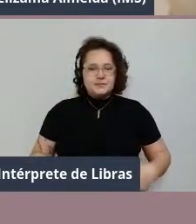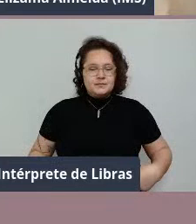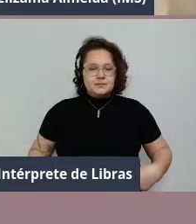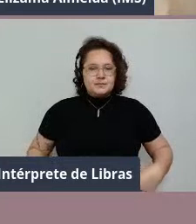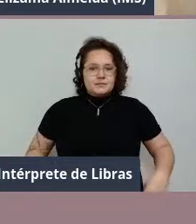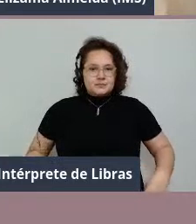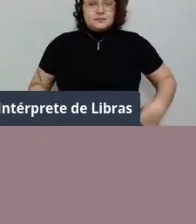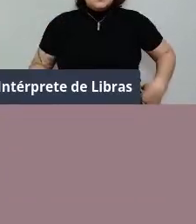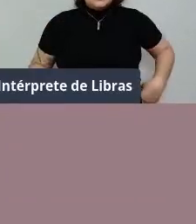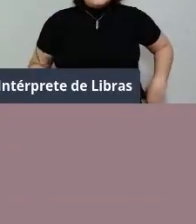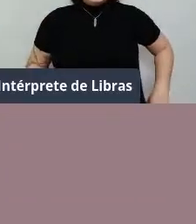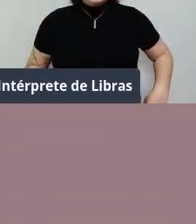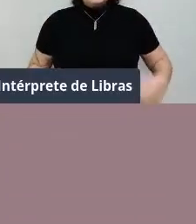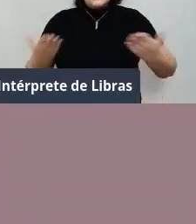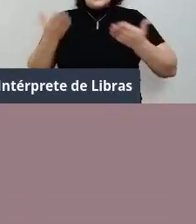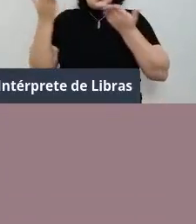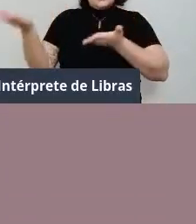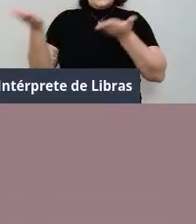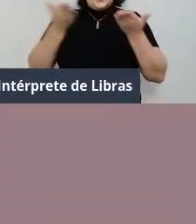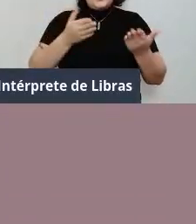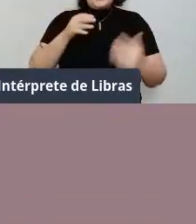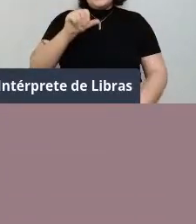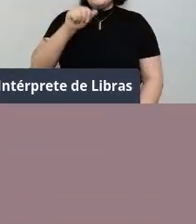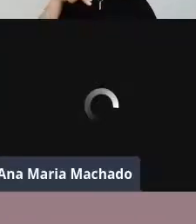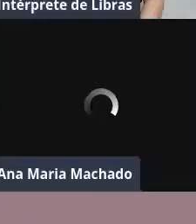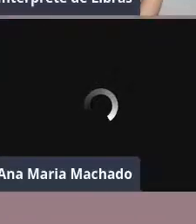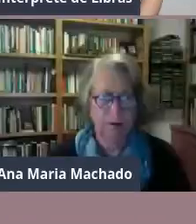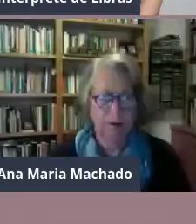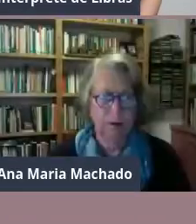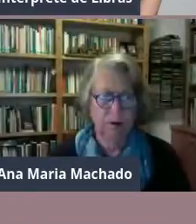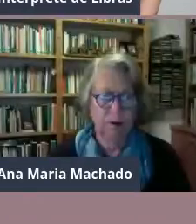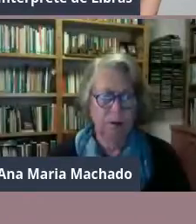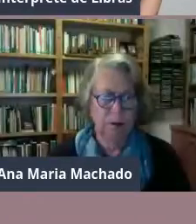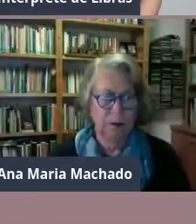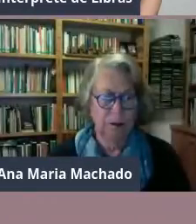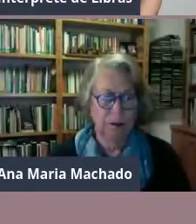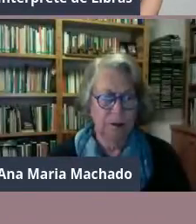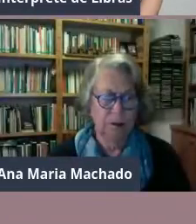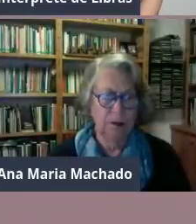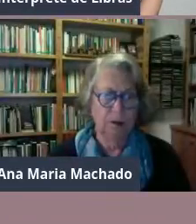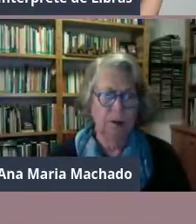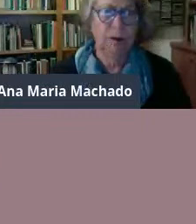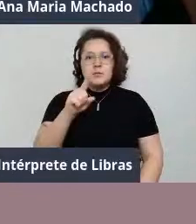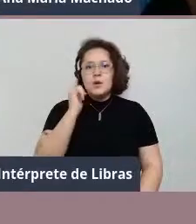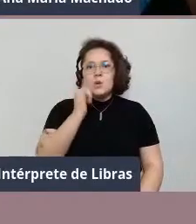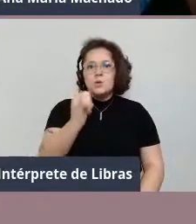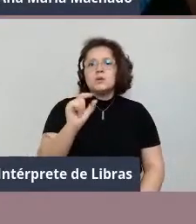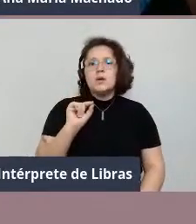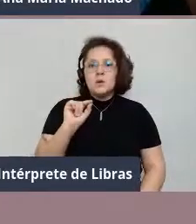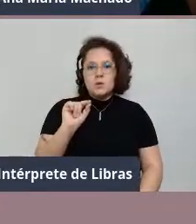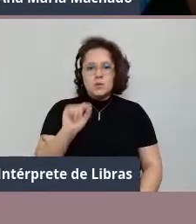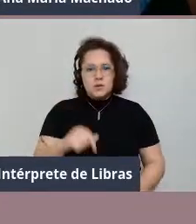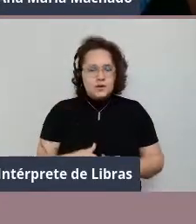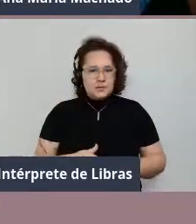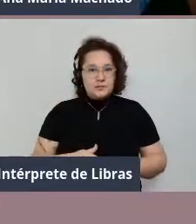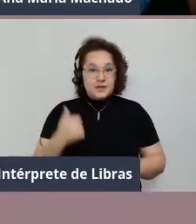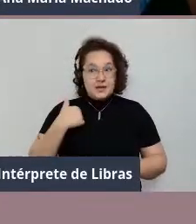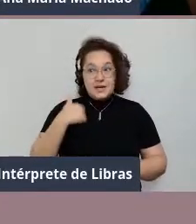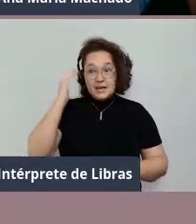eu vou chamar agora a Ana Maria Machado para contar para a gente um encontro que ela já